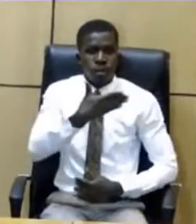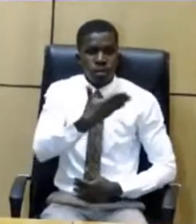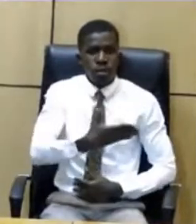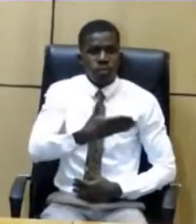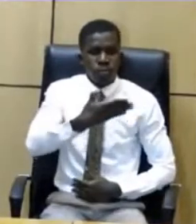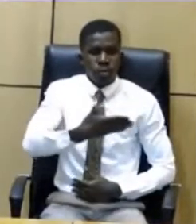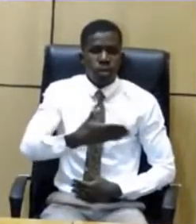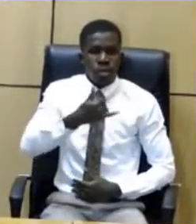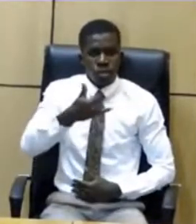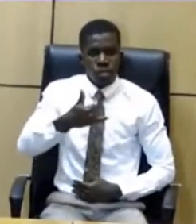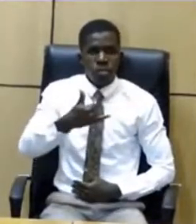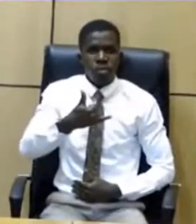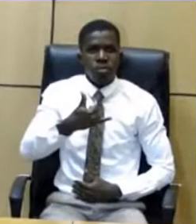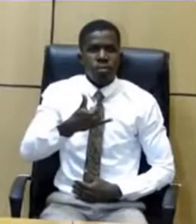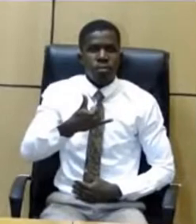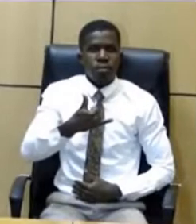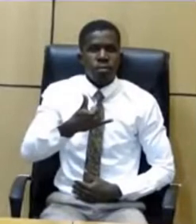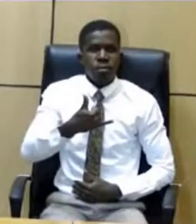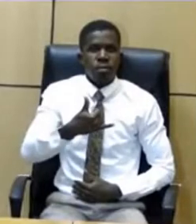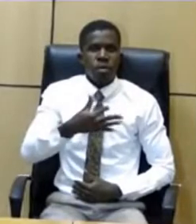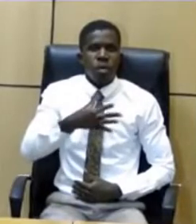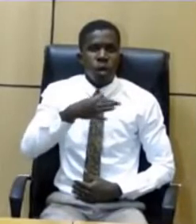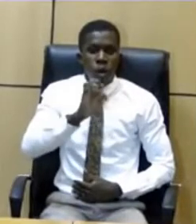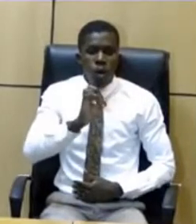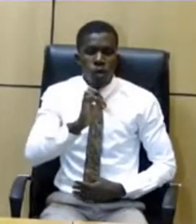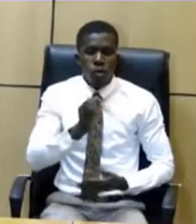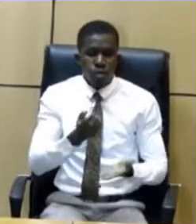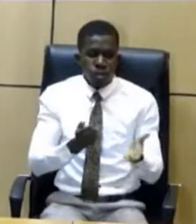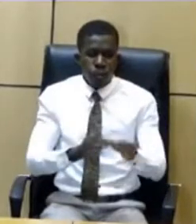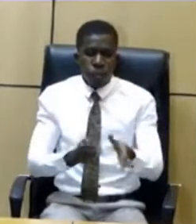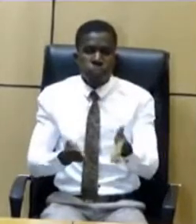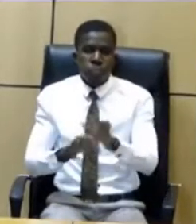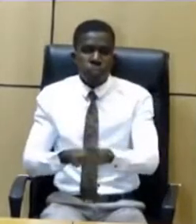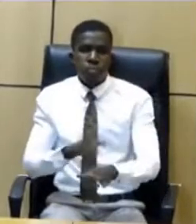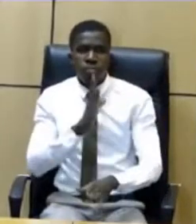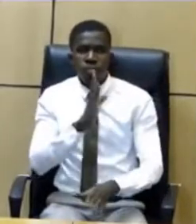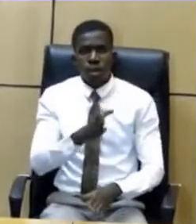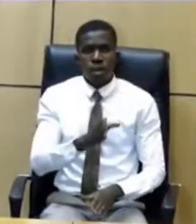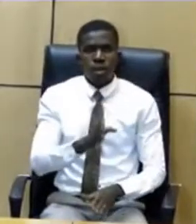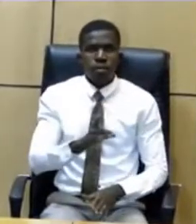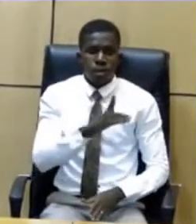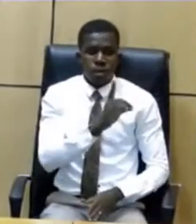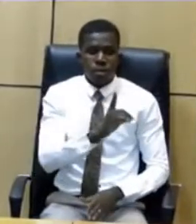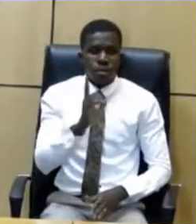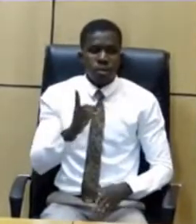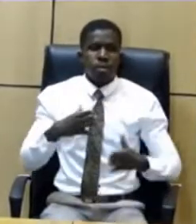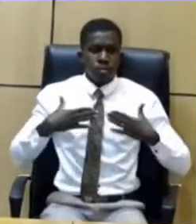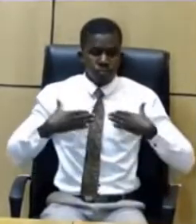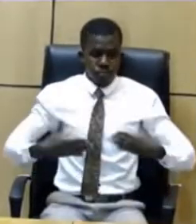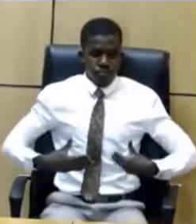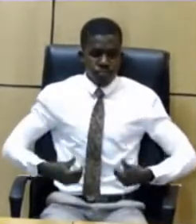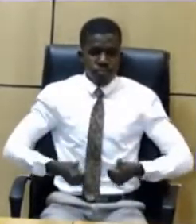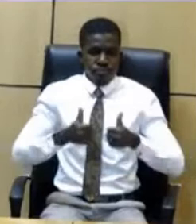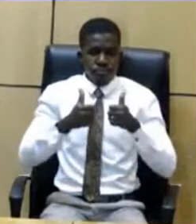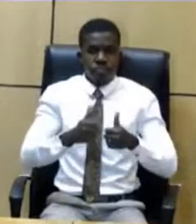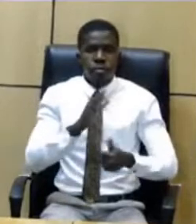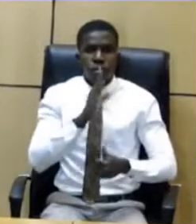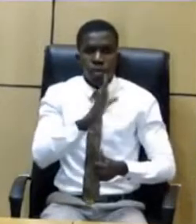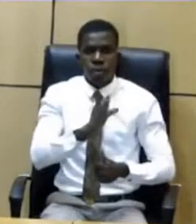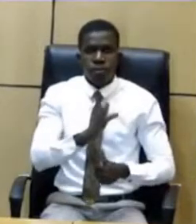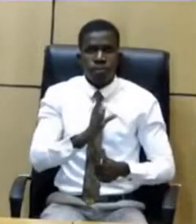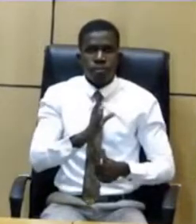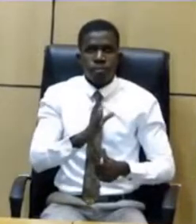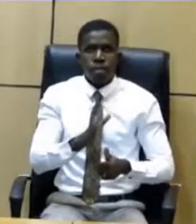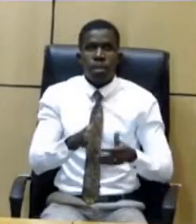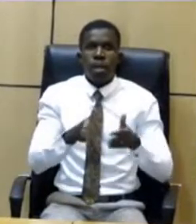172 casos, 8 óbitos e 66 recuperados. Por esta